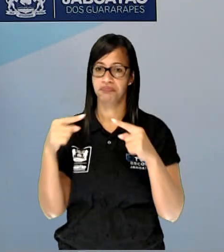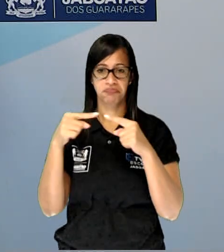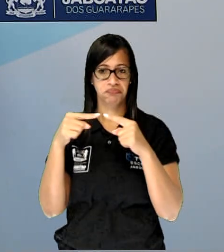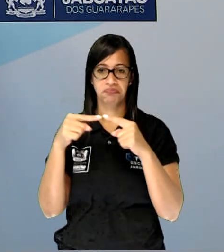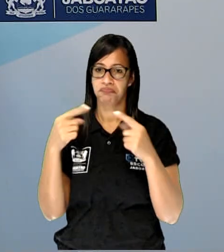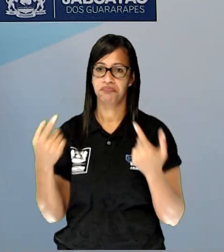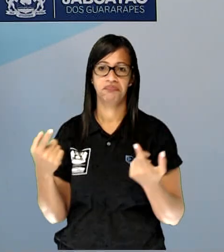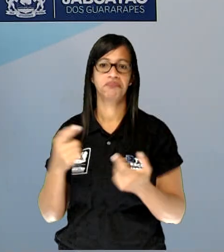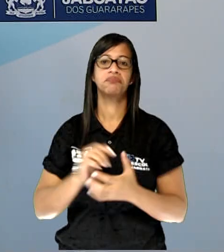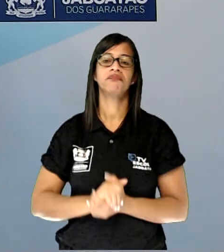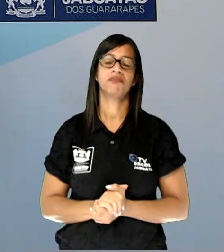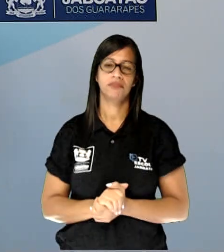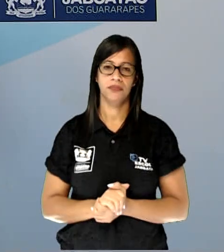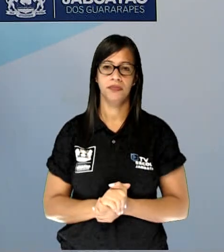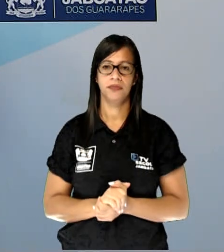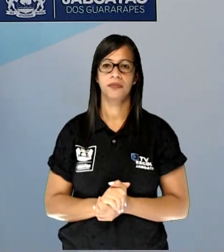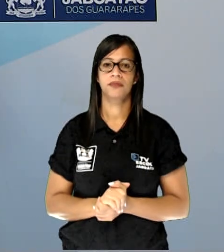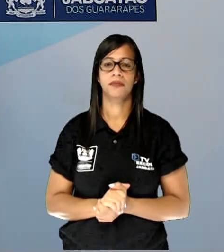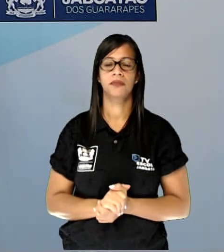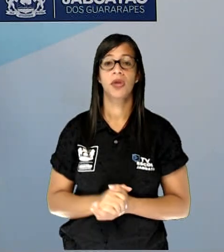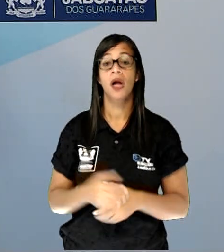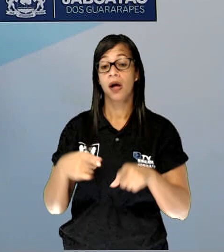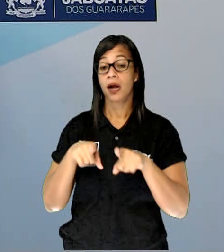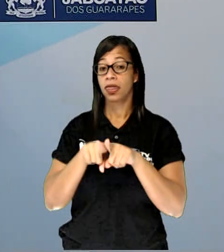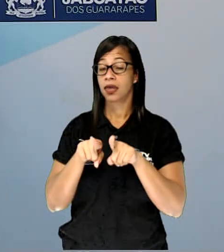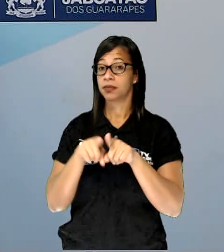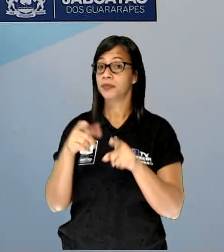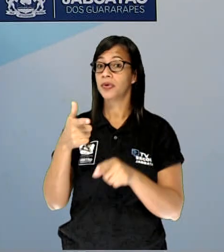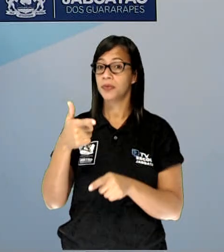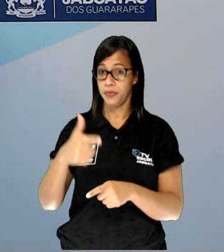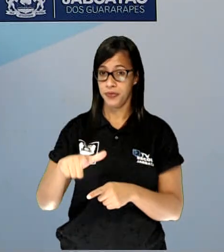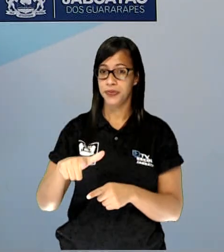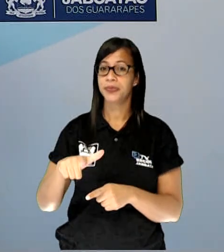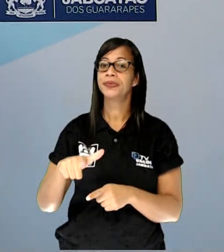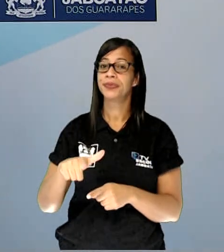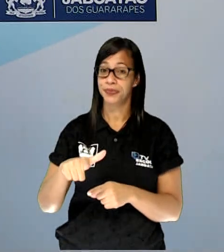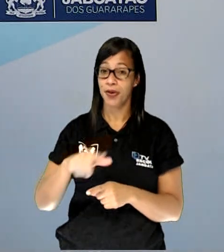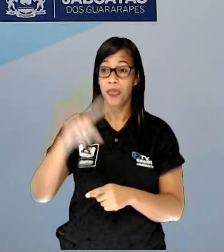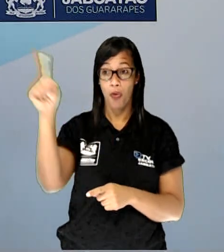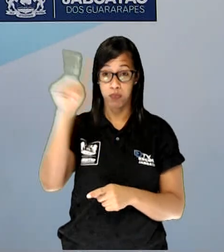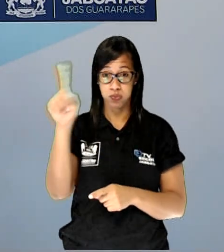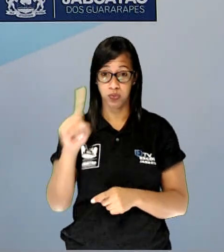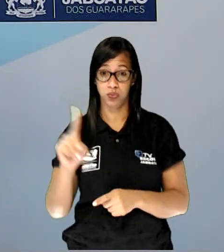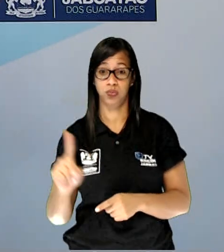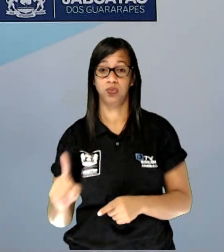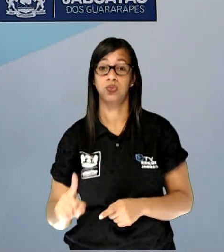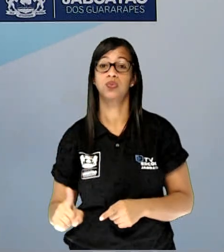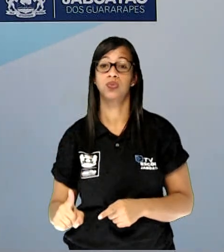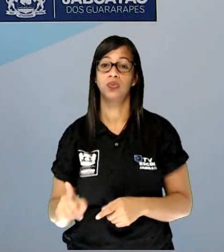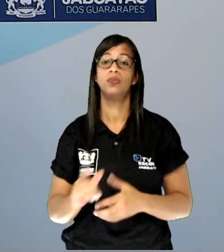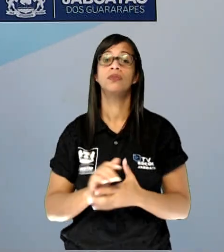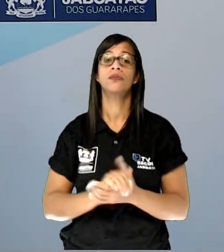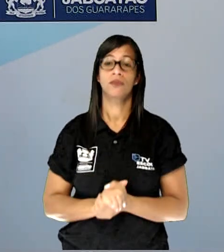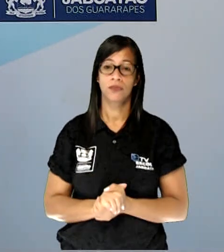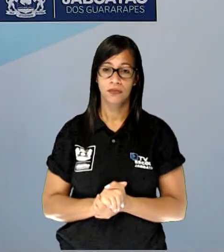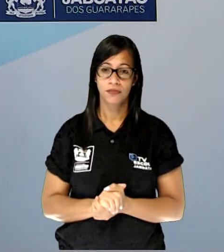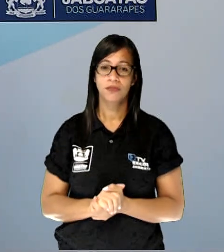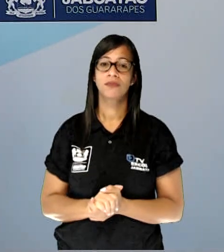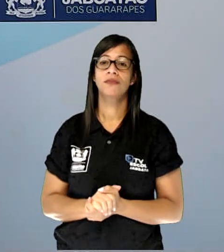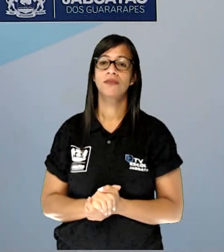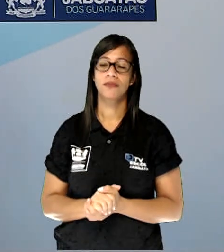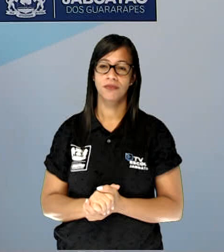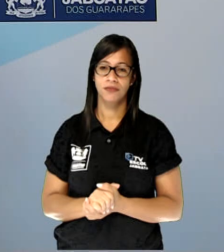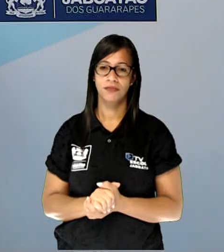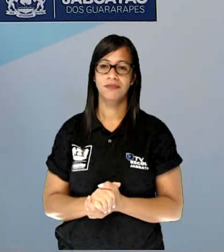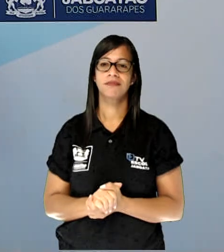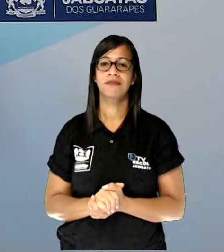ou sons desagradáveis. Outro som desagradável é o som de um trovão. Bum! Quem já se assustou com o som de